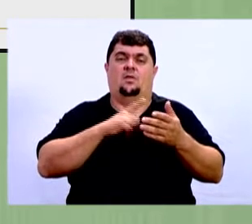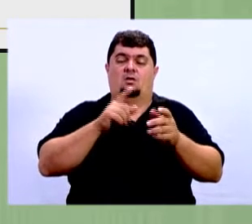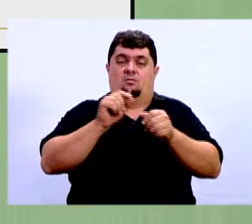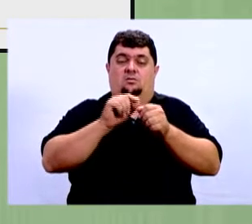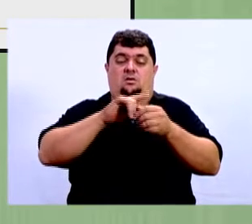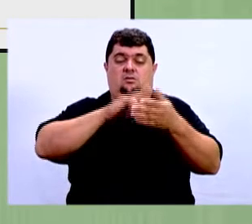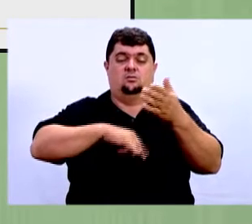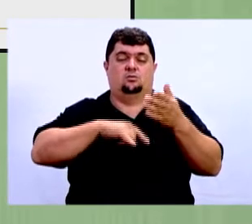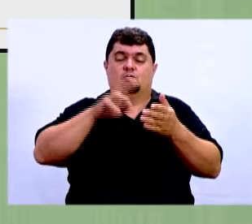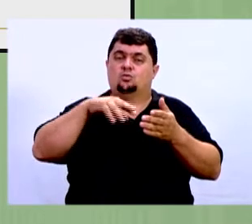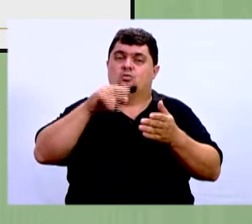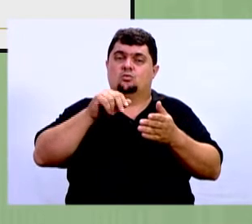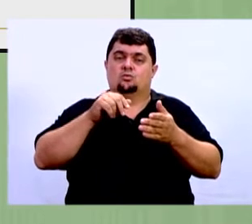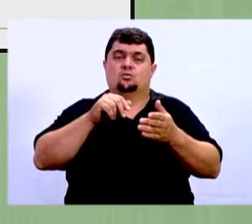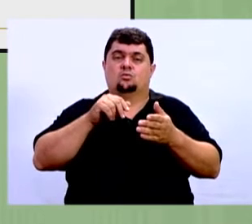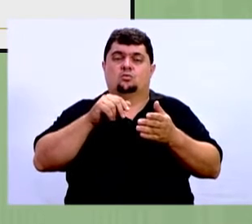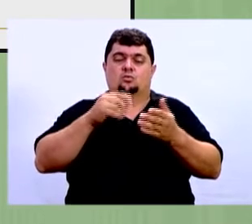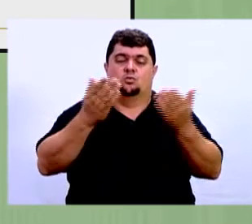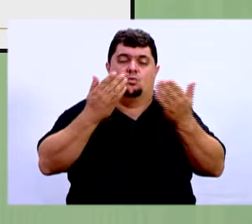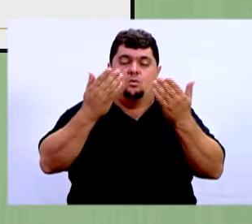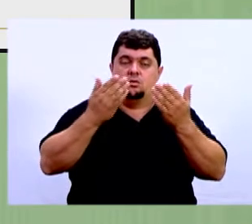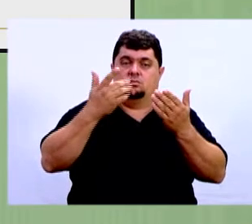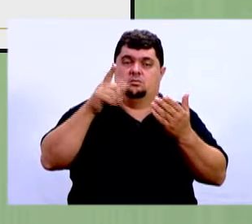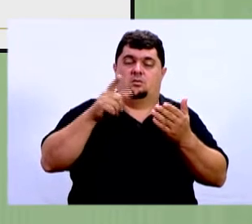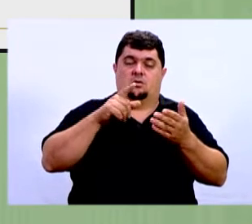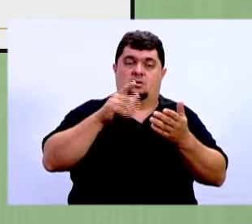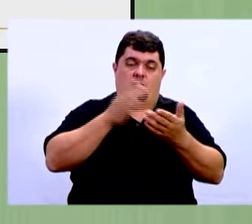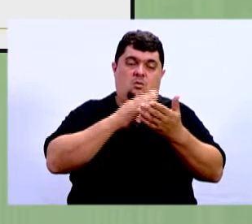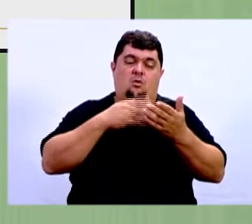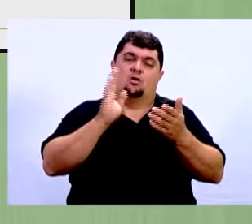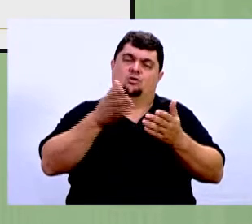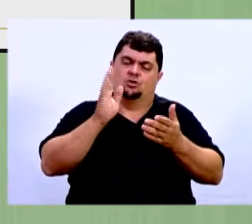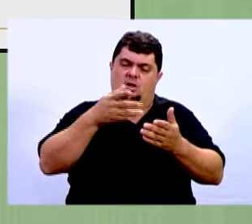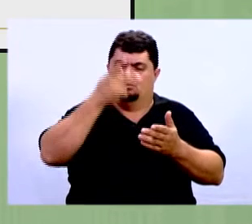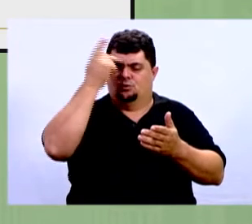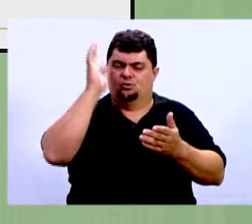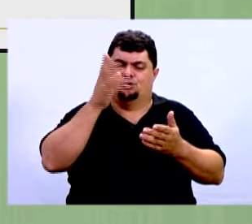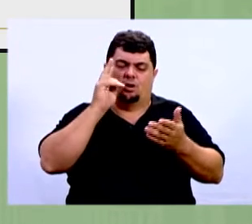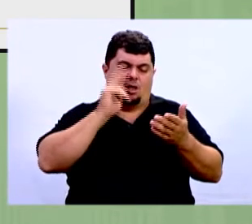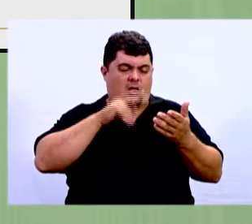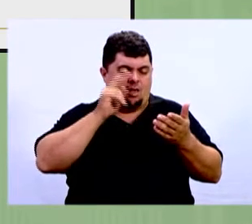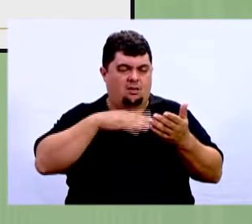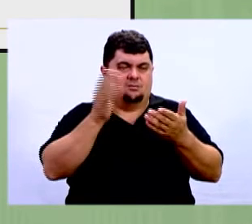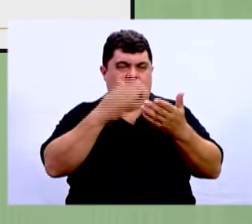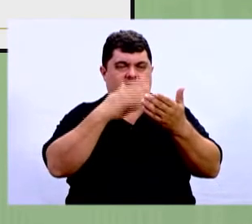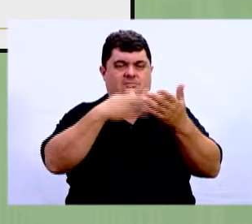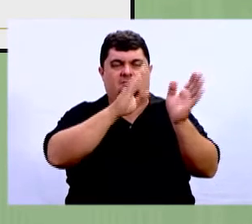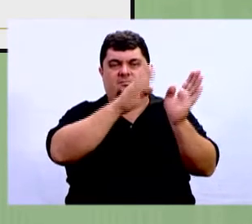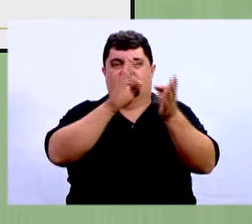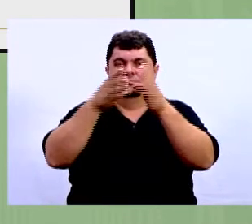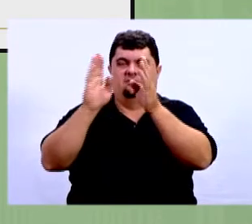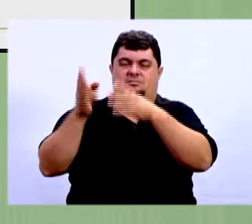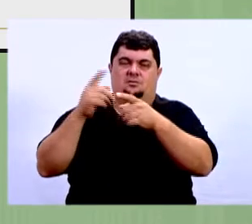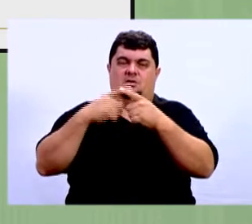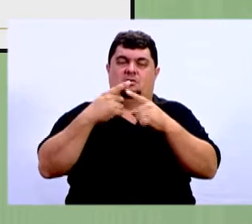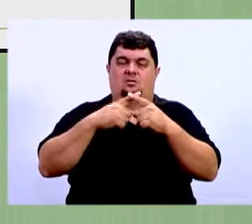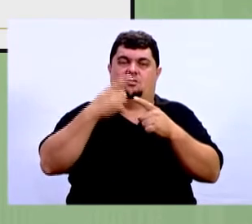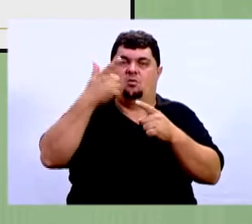analisando um documento que nunca foi analisado. Uma bibliográfica, você já está estudando um documento que já passou por